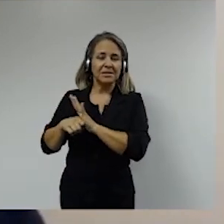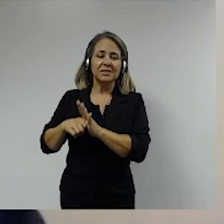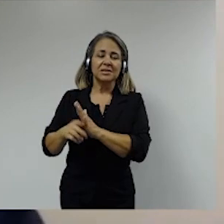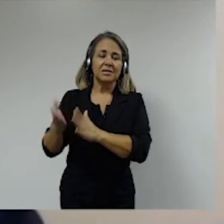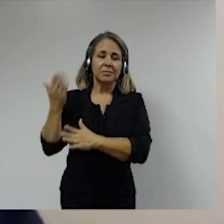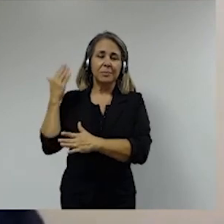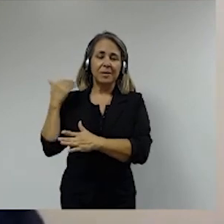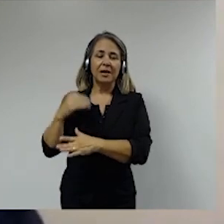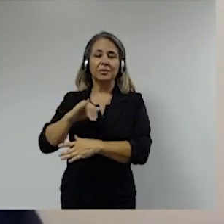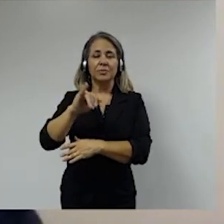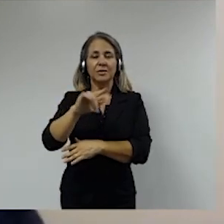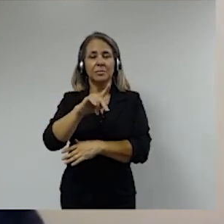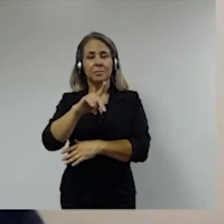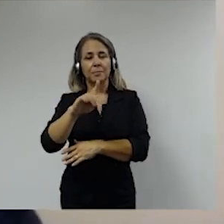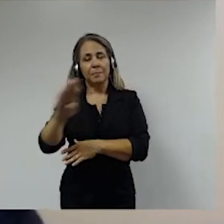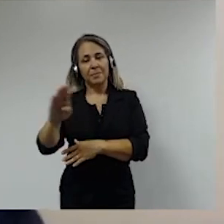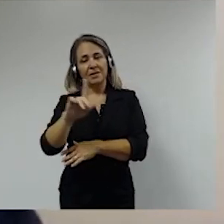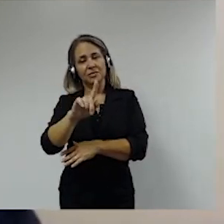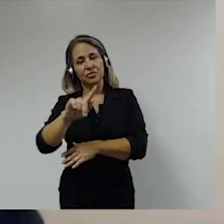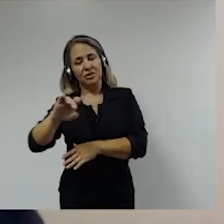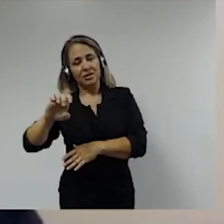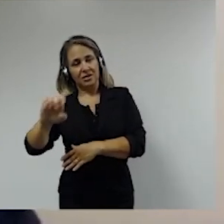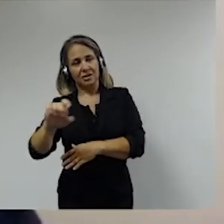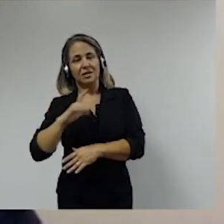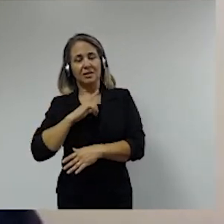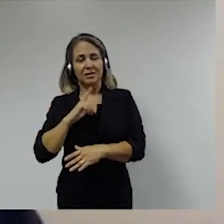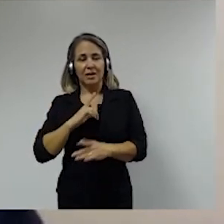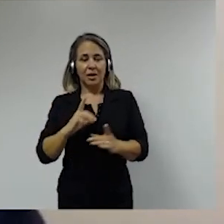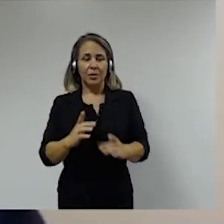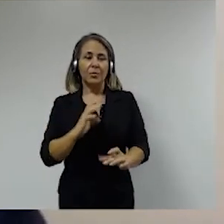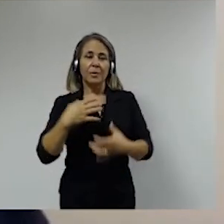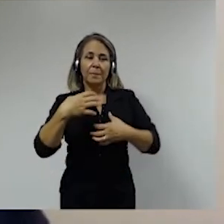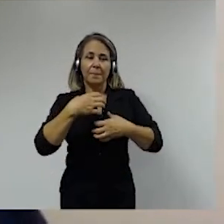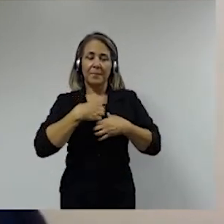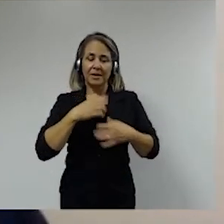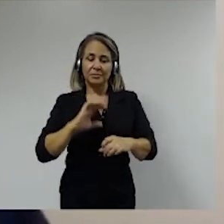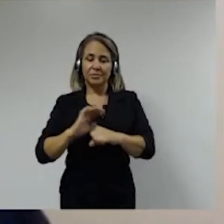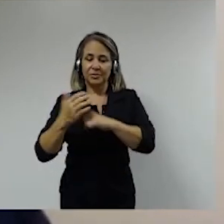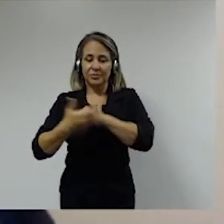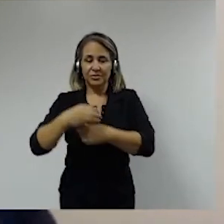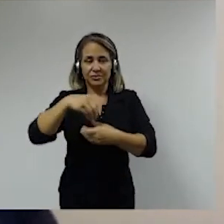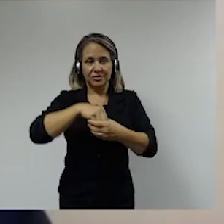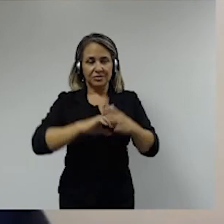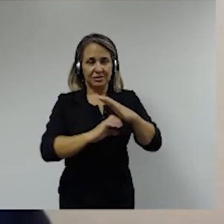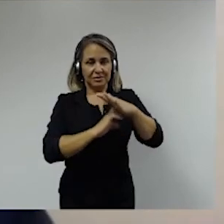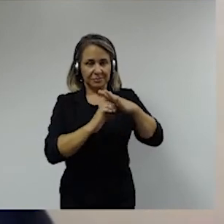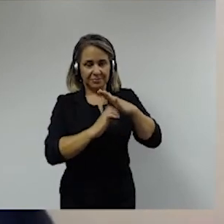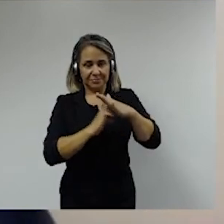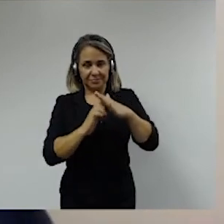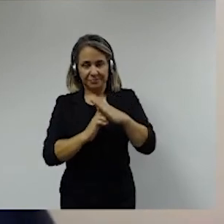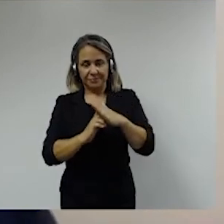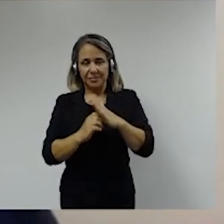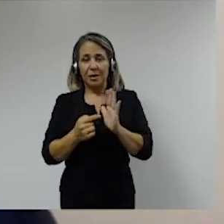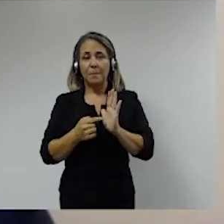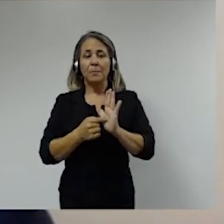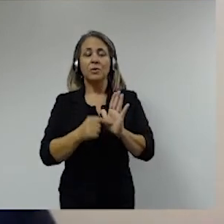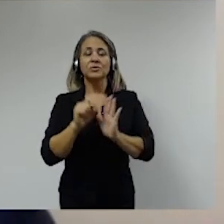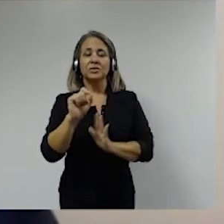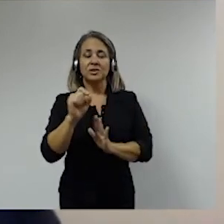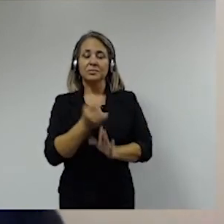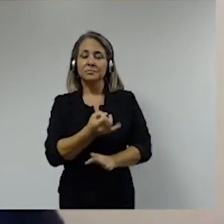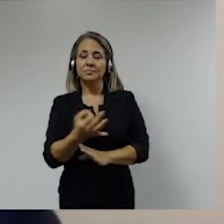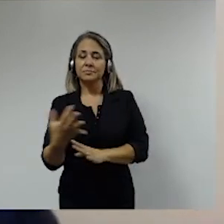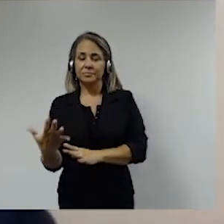IBGE, pesquisa chamada Impacto da Covid-19 nas Empresas, ela nos traz os seguintes